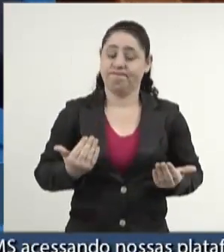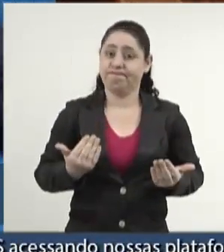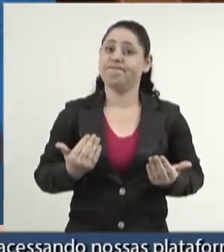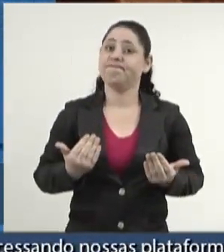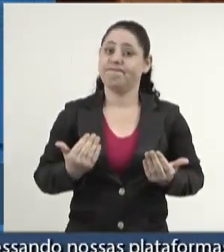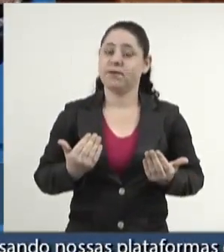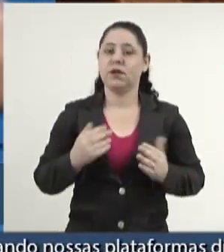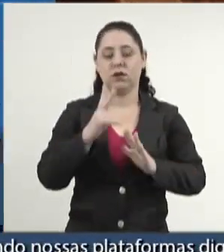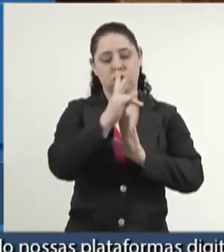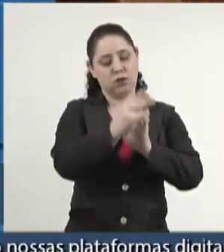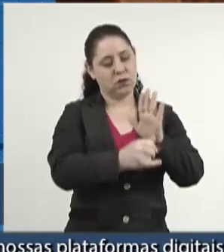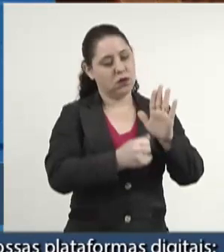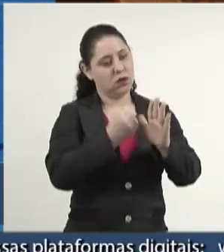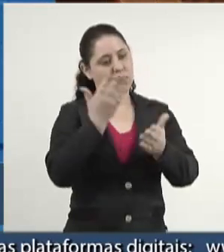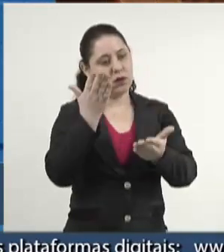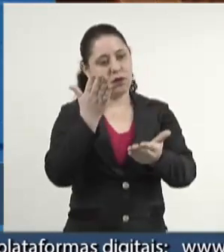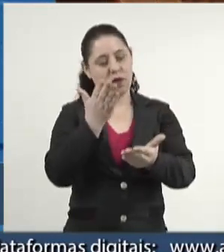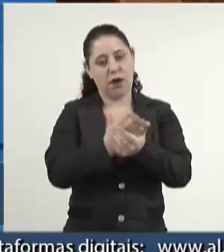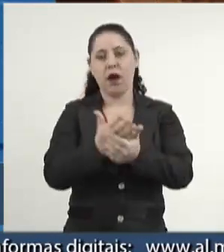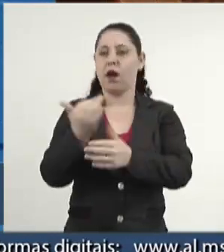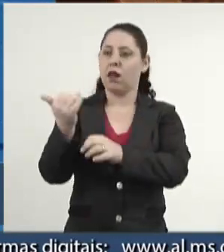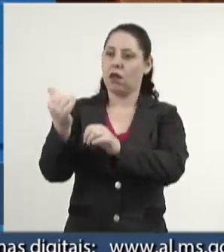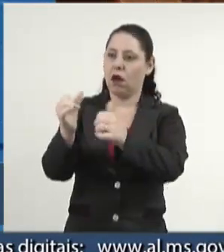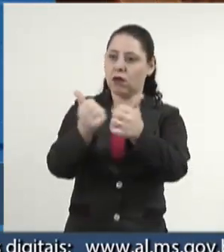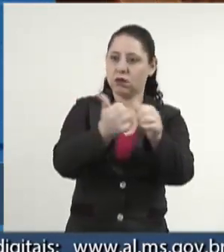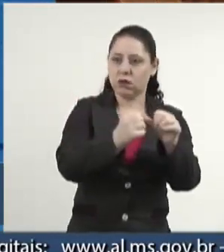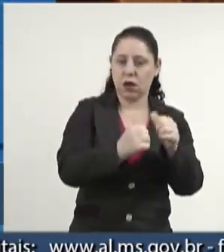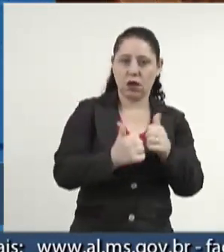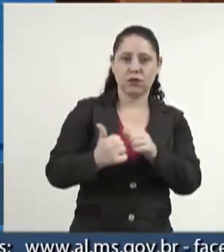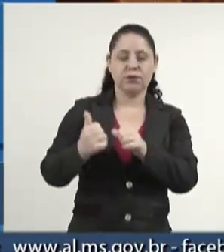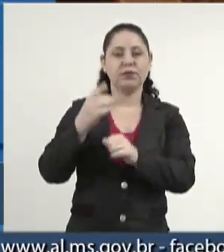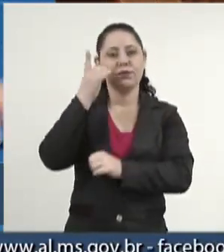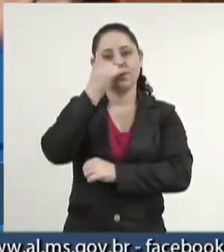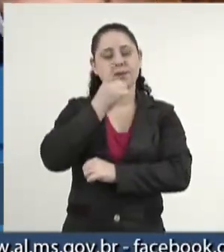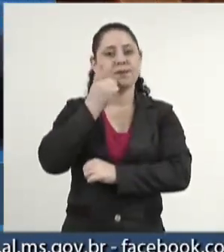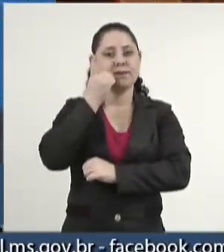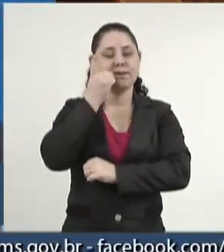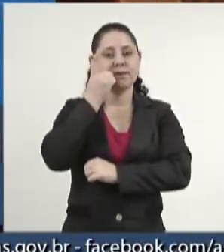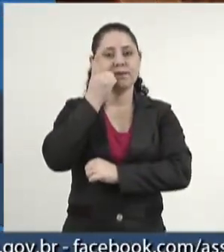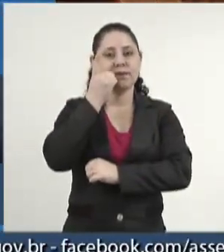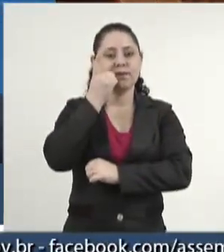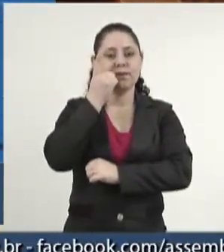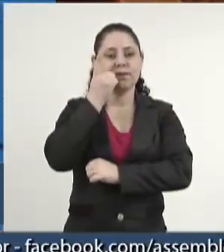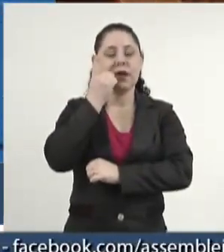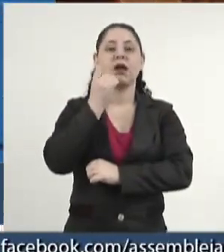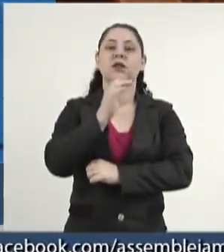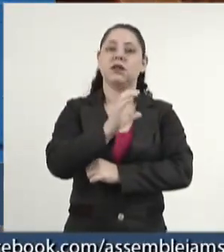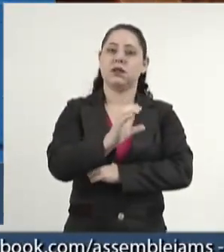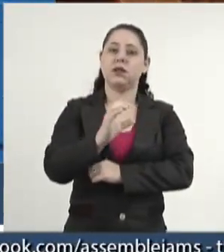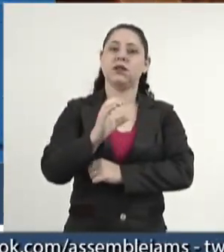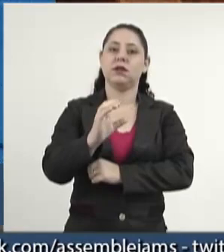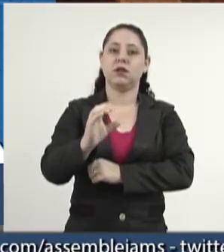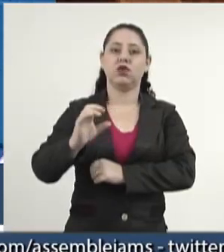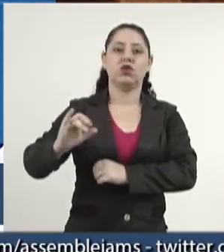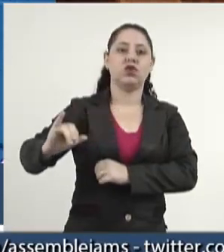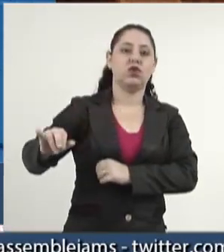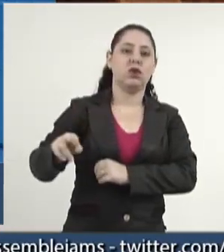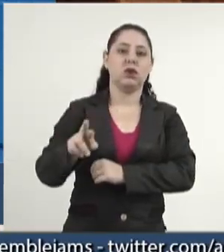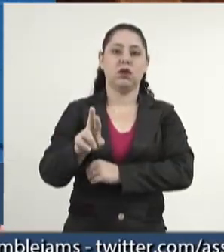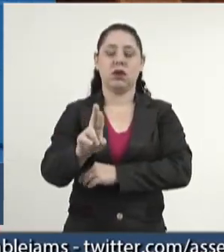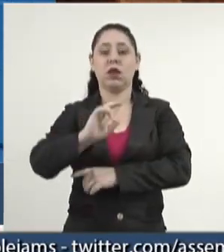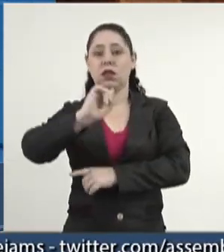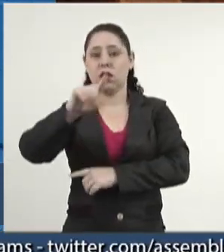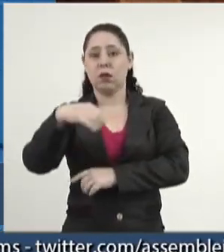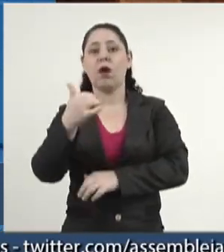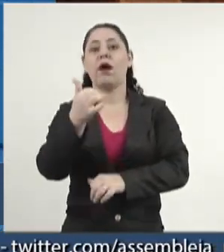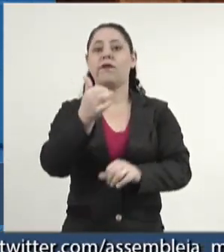o projeto segue para ser analisado pelos pares, né? Vai passar pela Comissão de Constituição e Justiça, depois